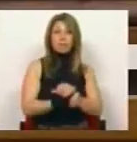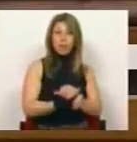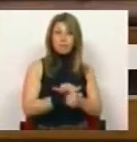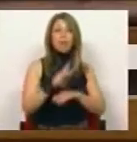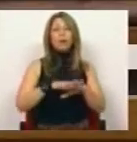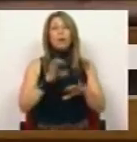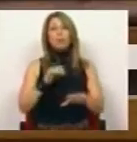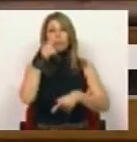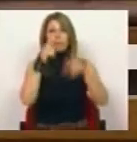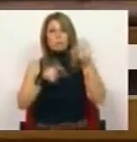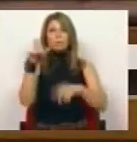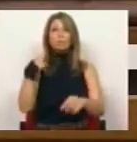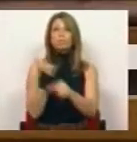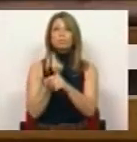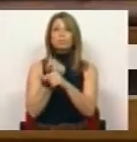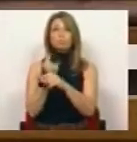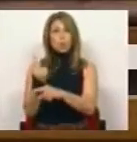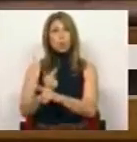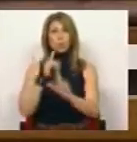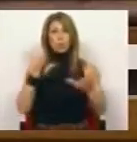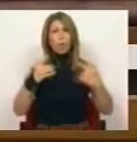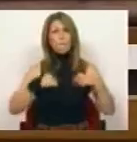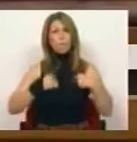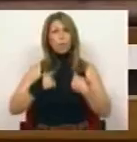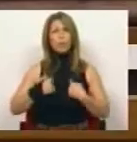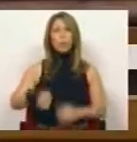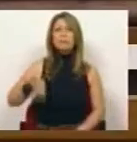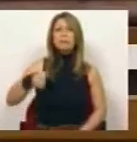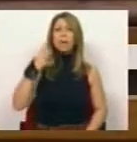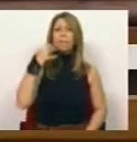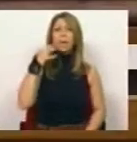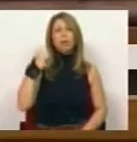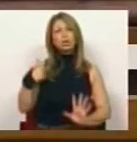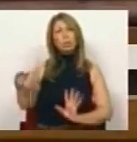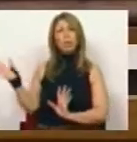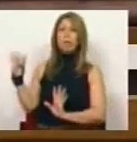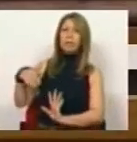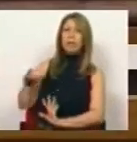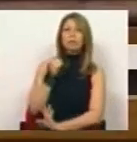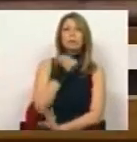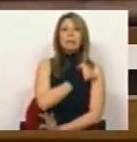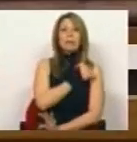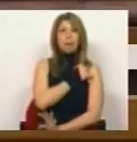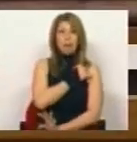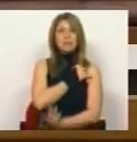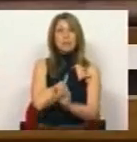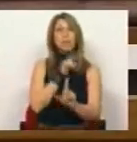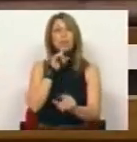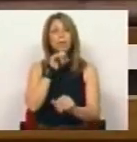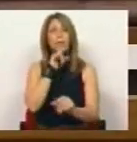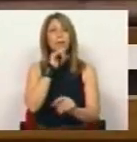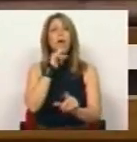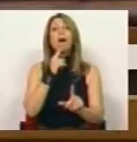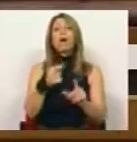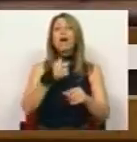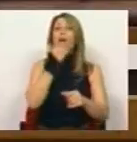de os consumidores poderem levar os seus sacos próprios, reutilizáveis, para acondicionar as frutas e legumes vendidos